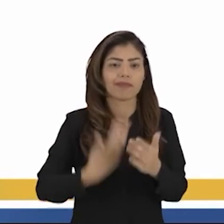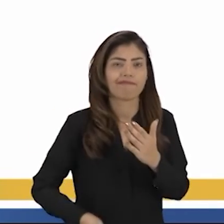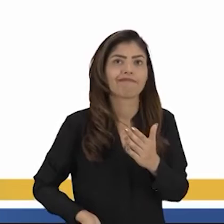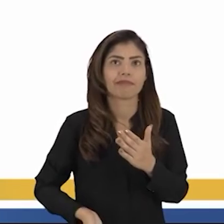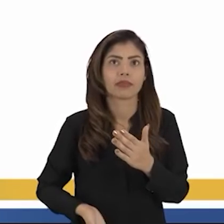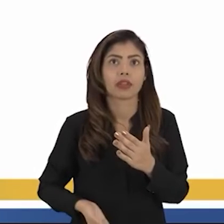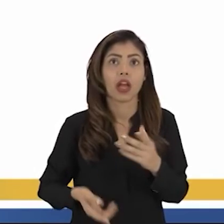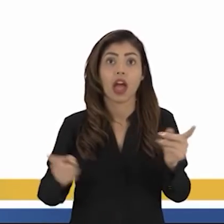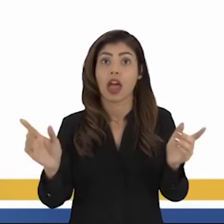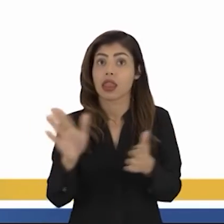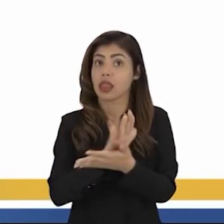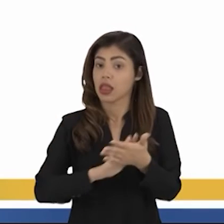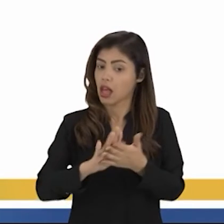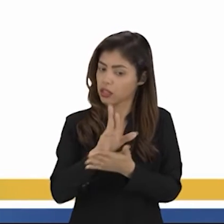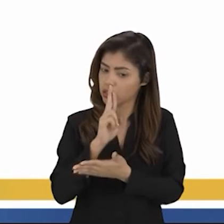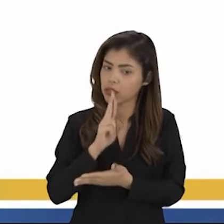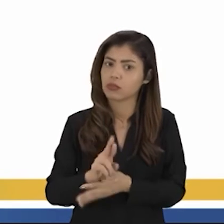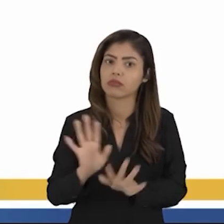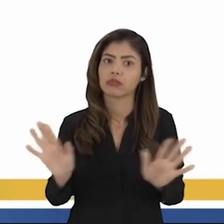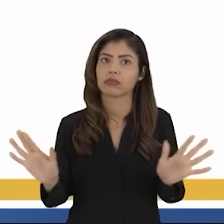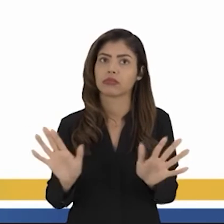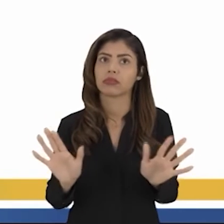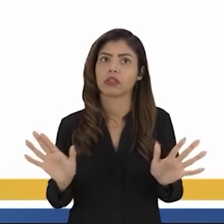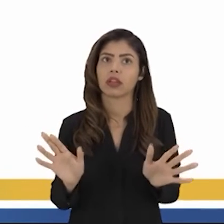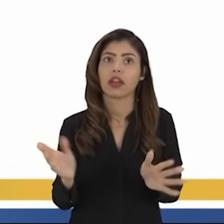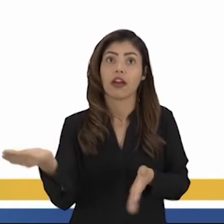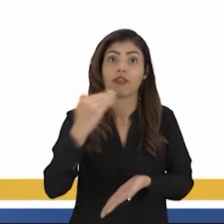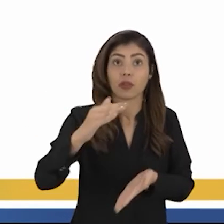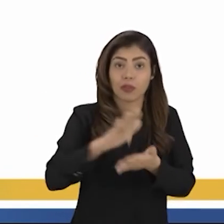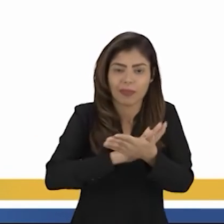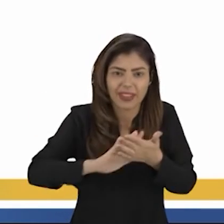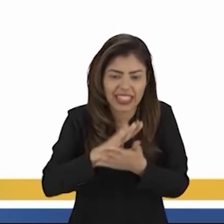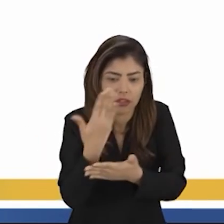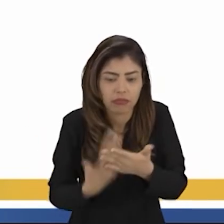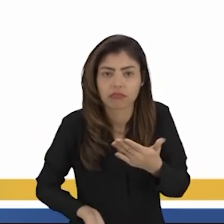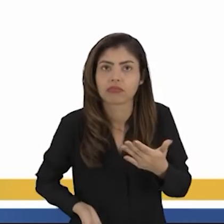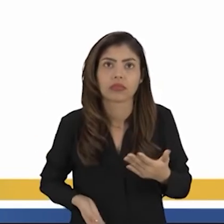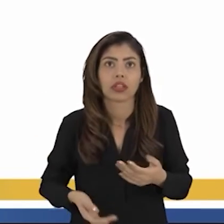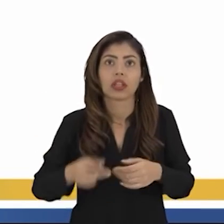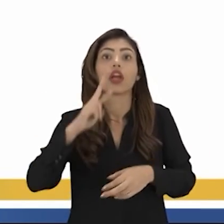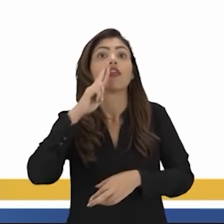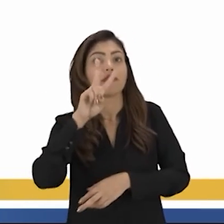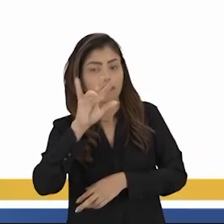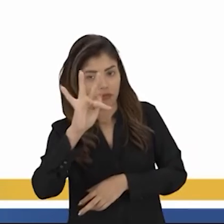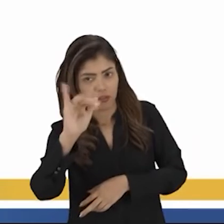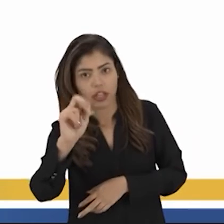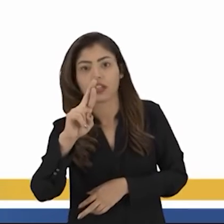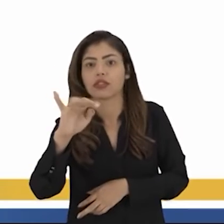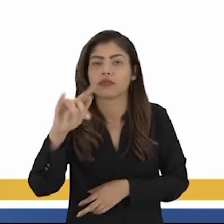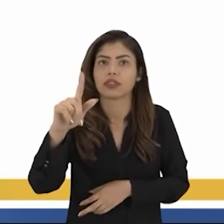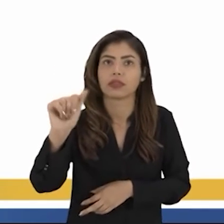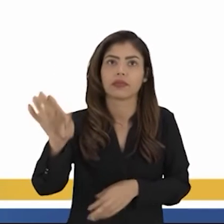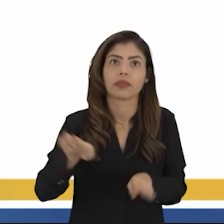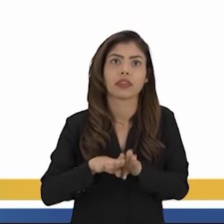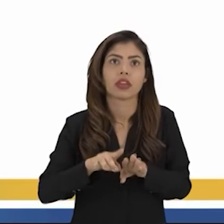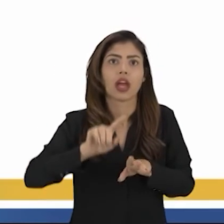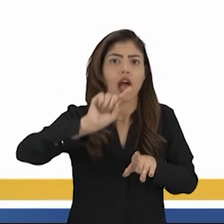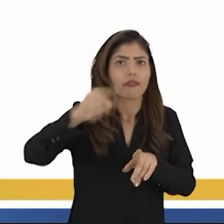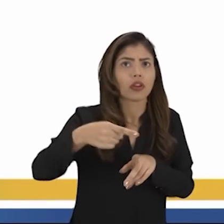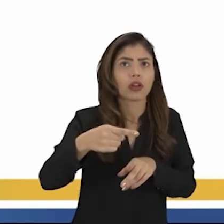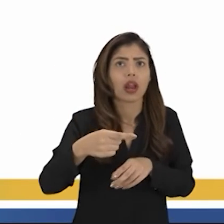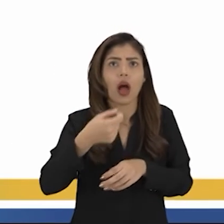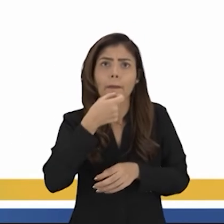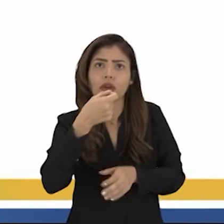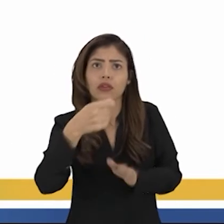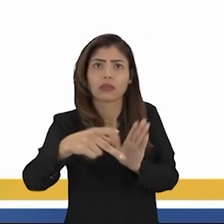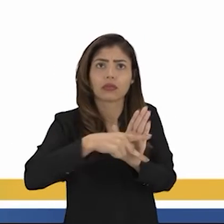perder. Nada foi resolvido. Vamos perder nada. Foi resolvido. A vírgula muda uma